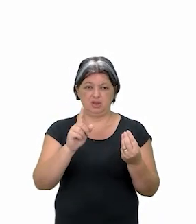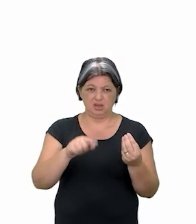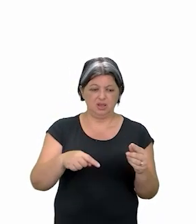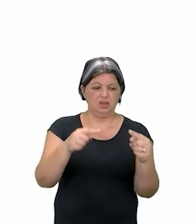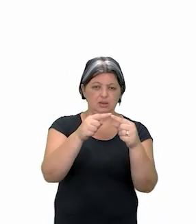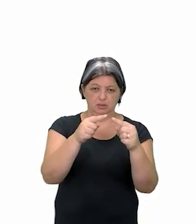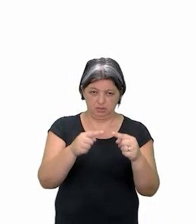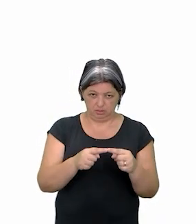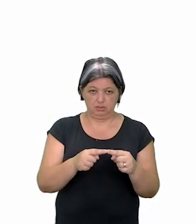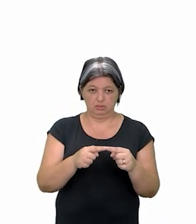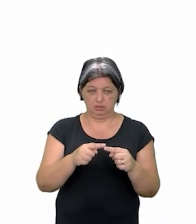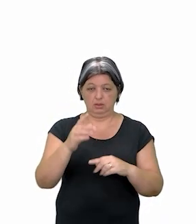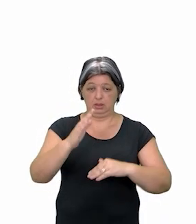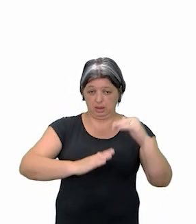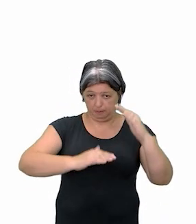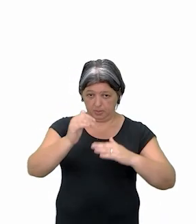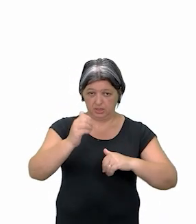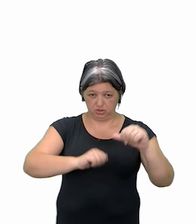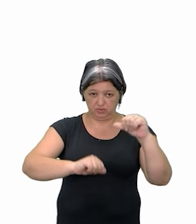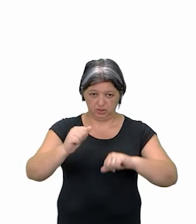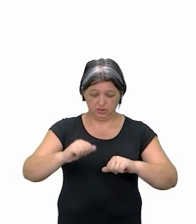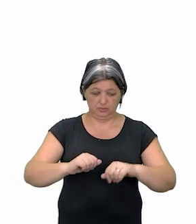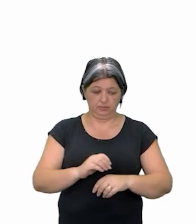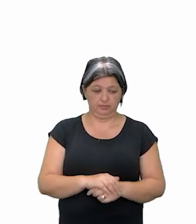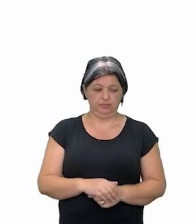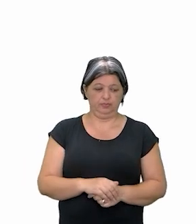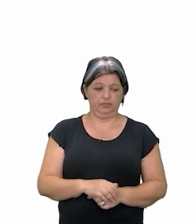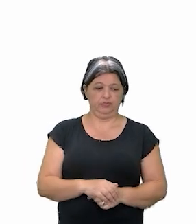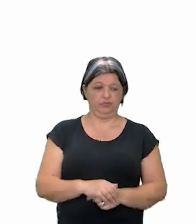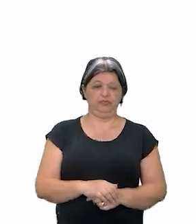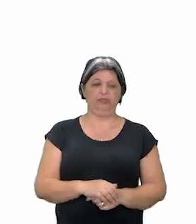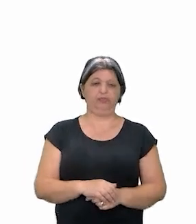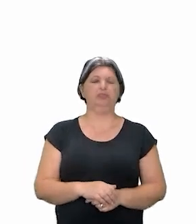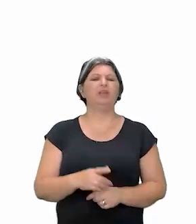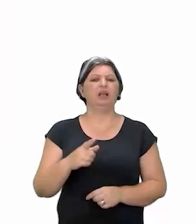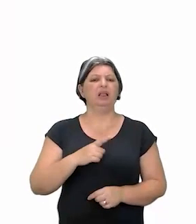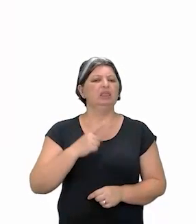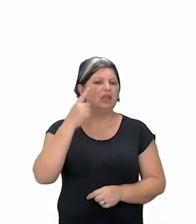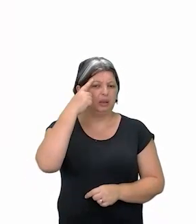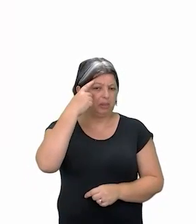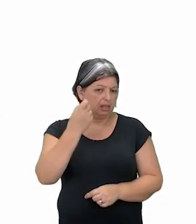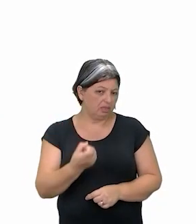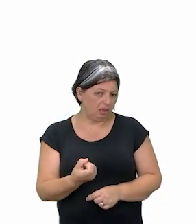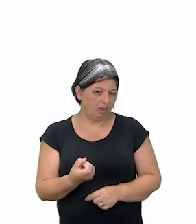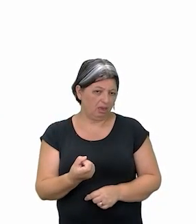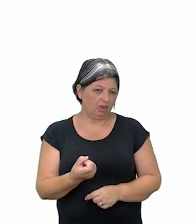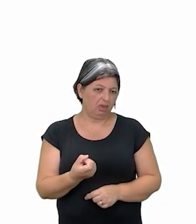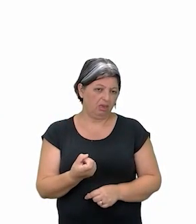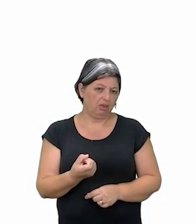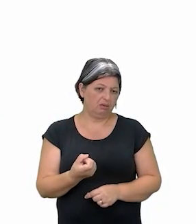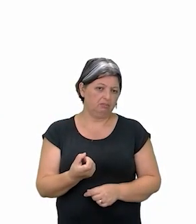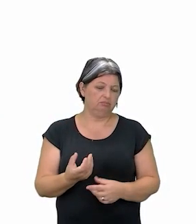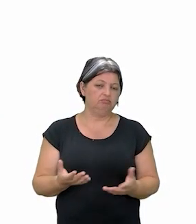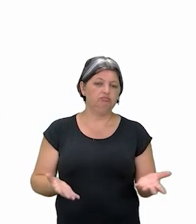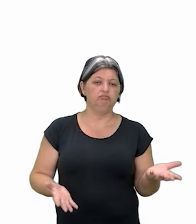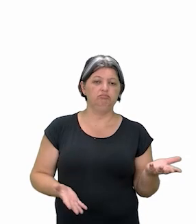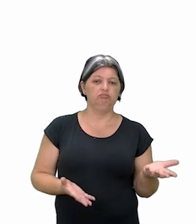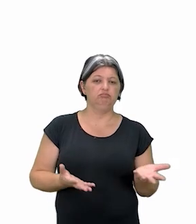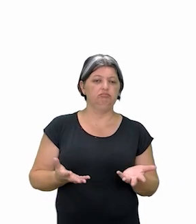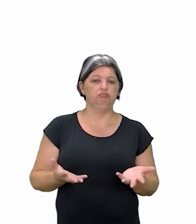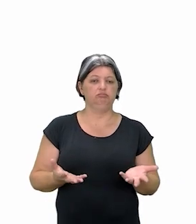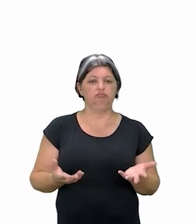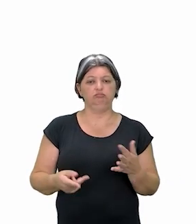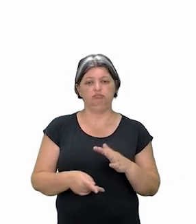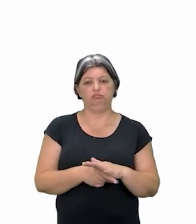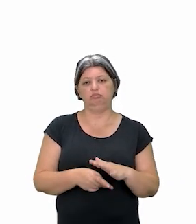nossas práticas avaliativas? Então, às vezes a gente tem uma ideia, né, de trazer uma educação, né,